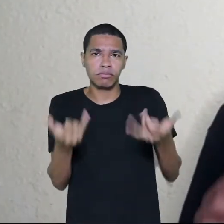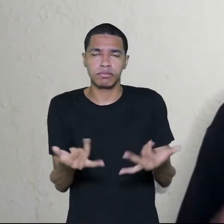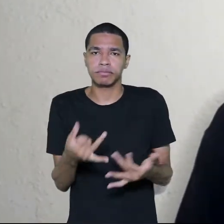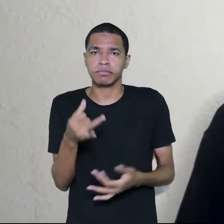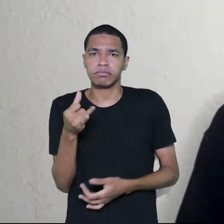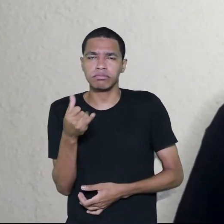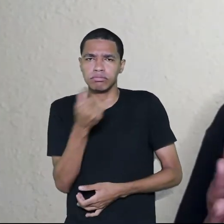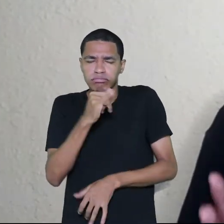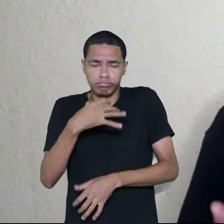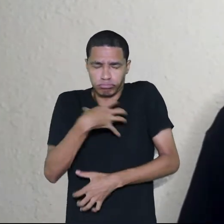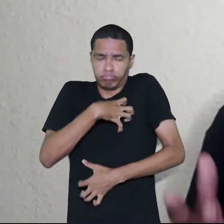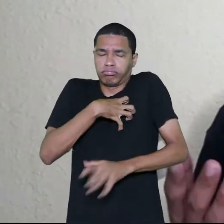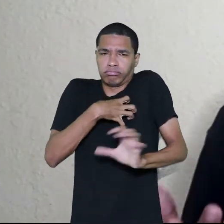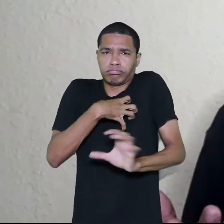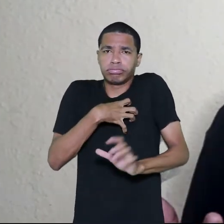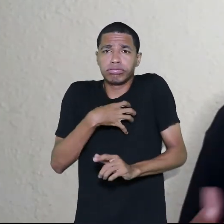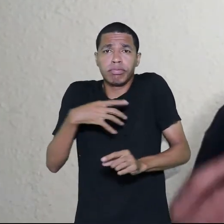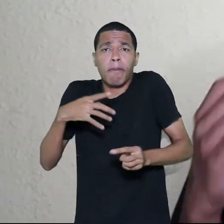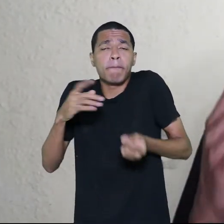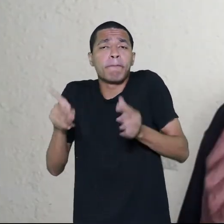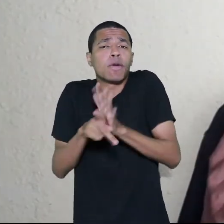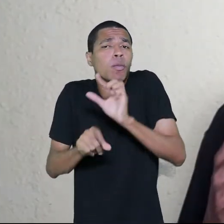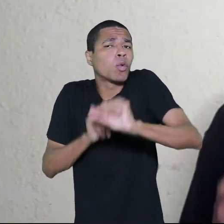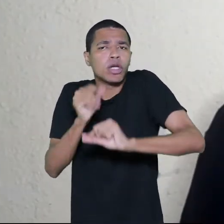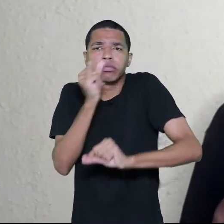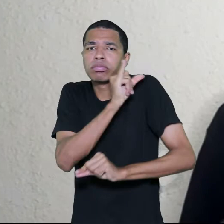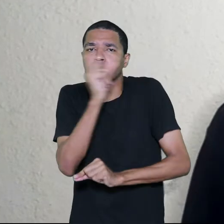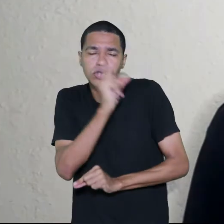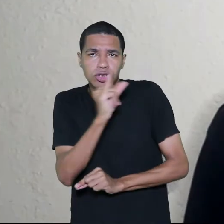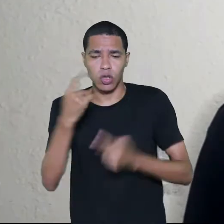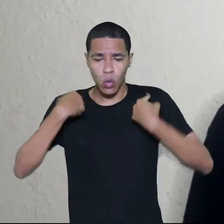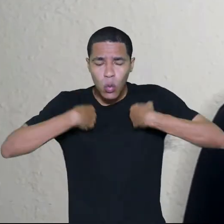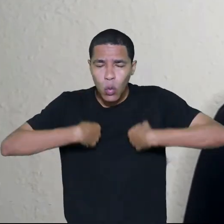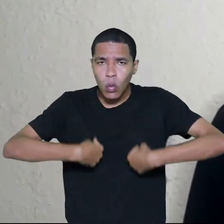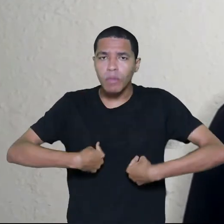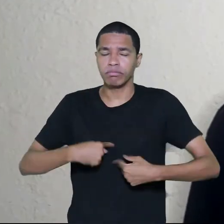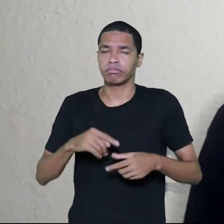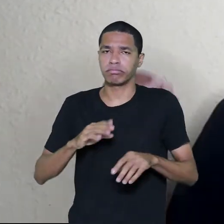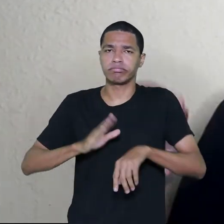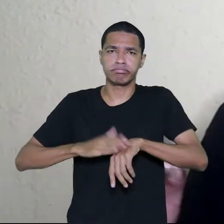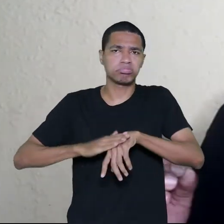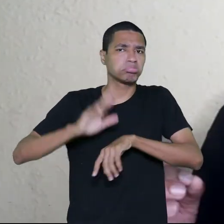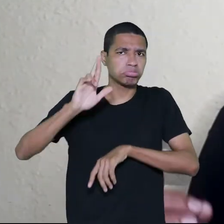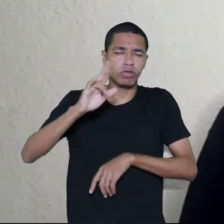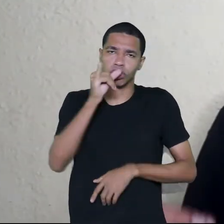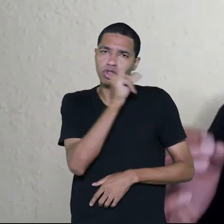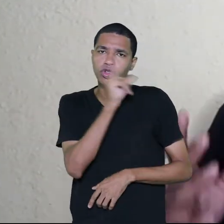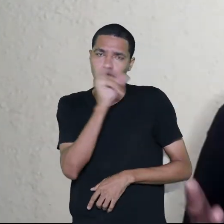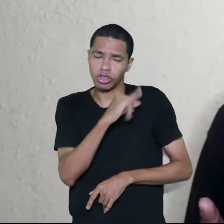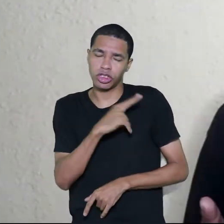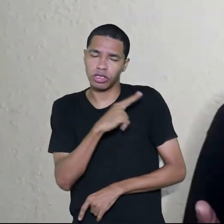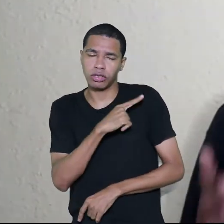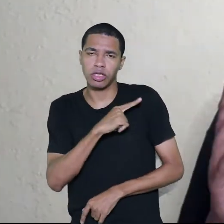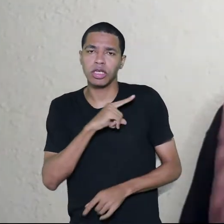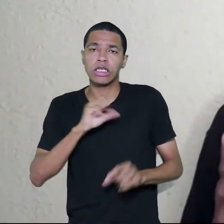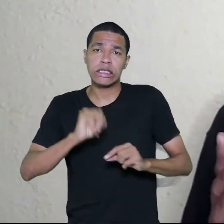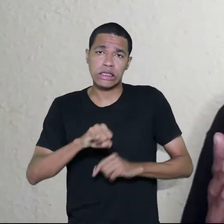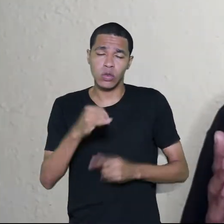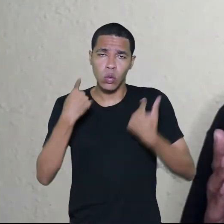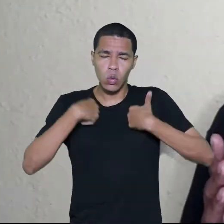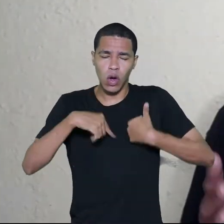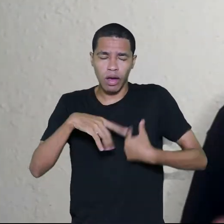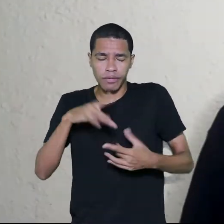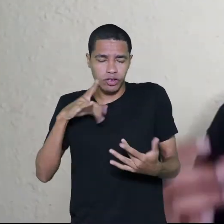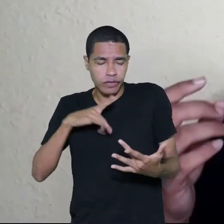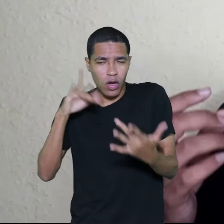explicar sobre o choque elétrico. Bom, praticamente o corpo humano é um condutor de eletricidade. Quando o corpo entra em contato com a